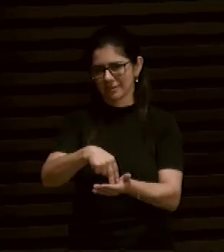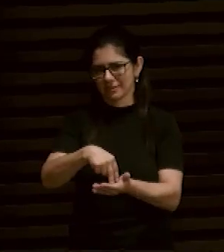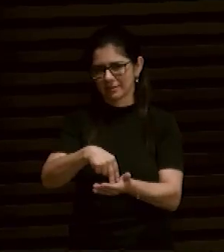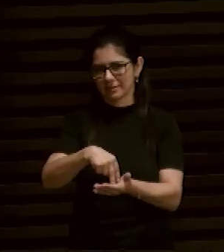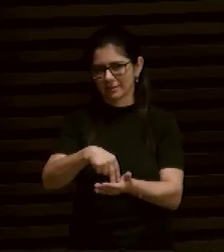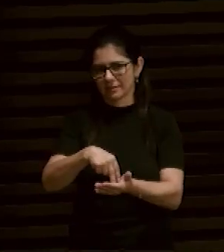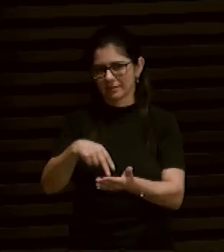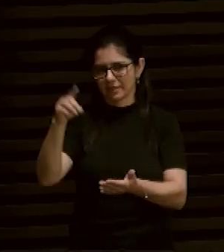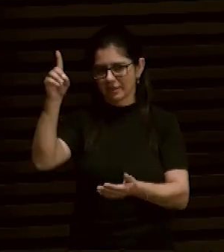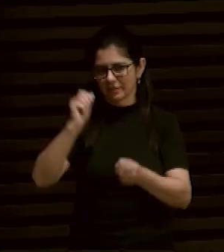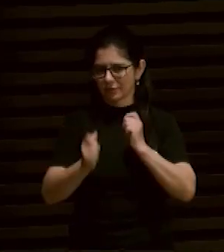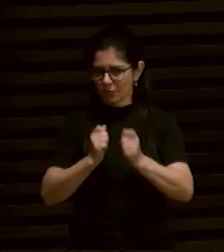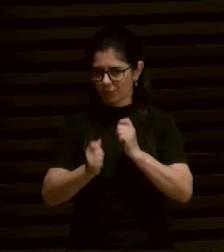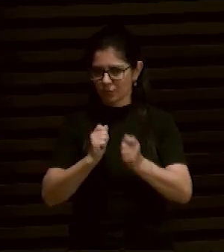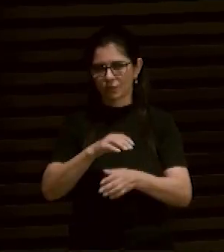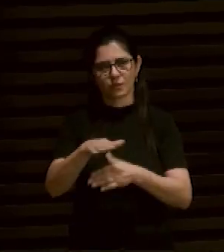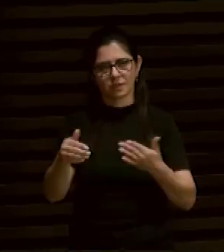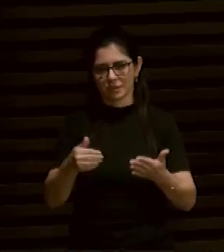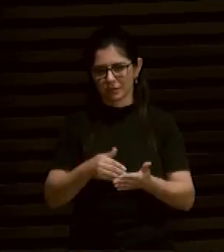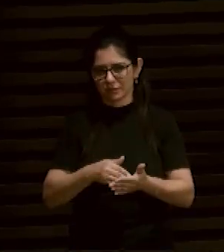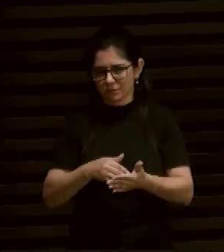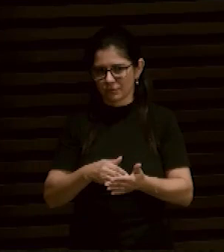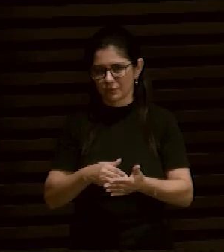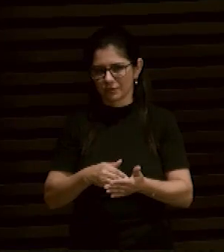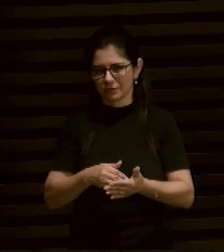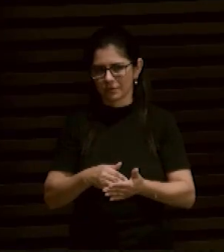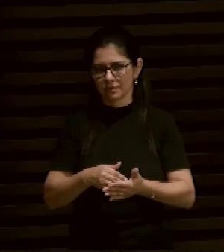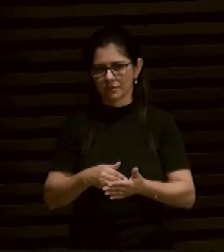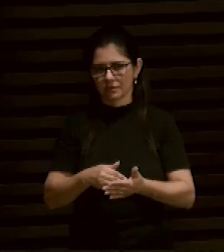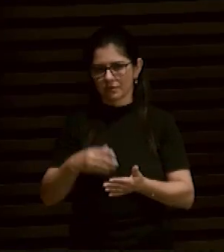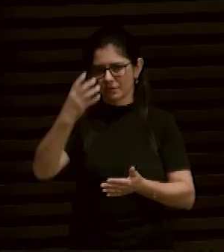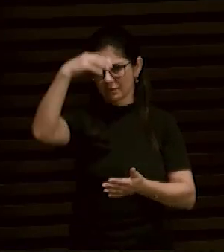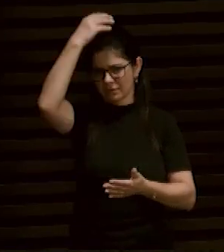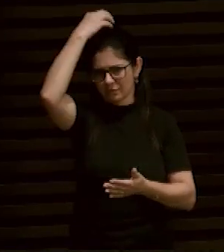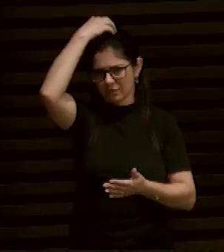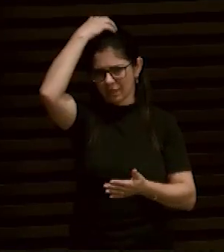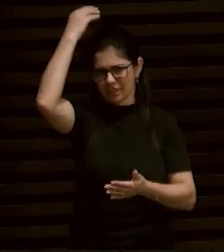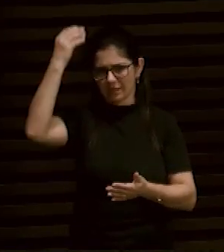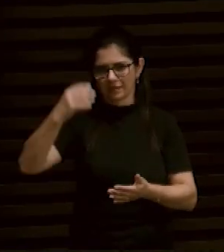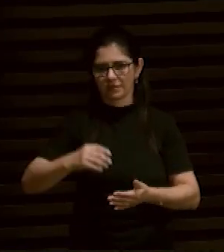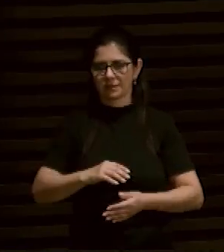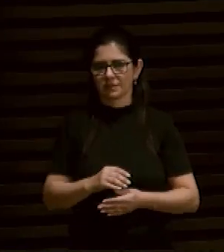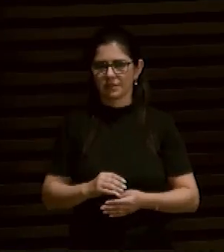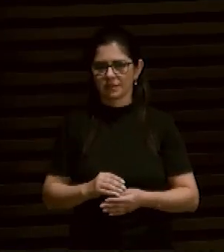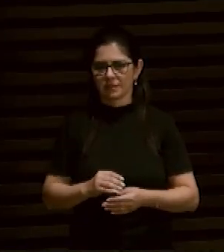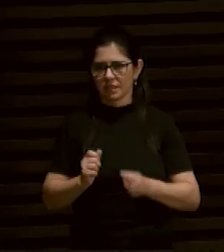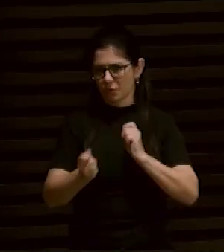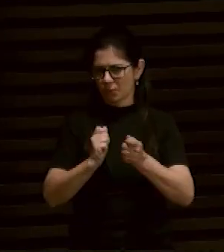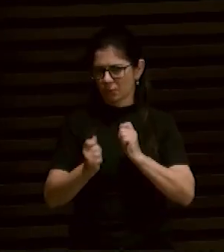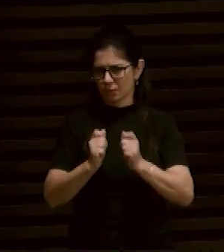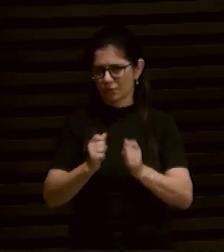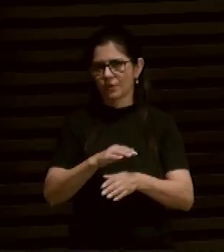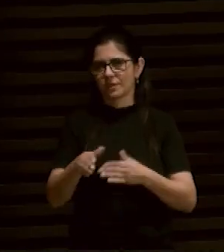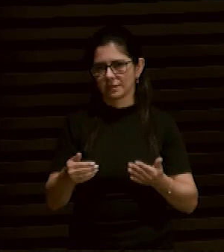controla Morrisons, ainda controla Elizabeths, ainda controla Bidens, ainda controla Lulas. Deus